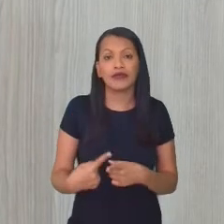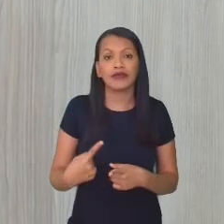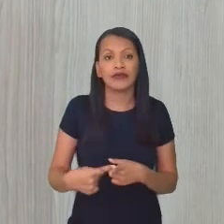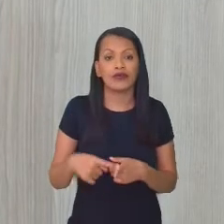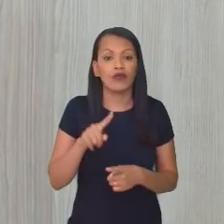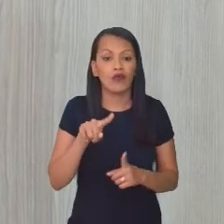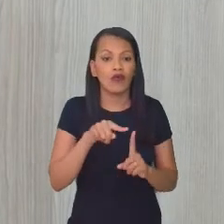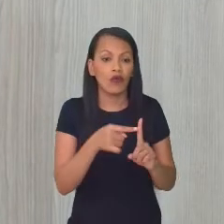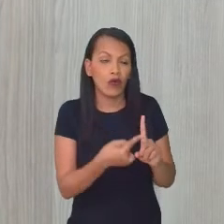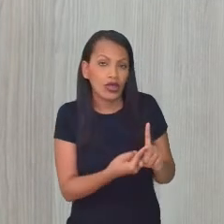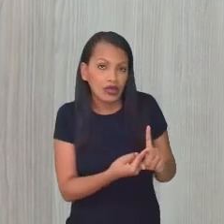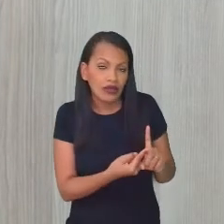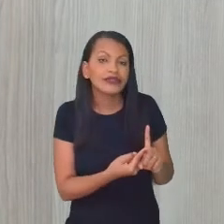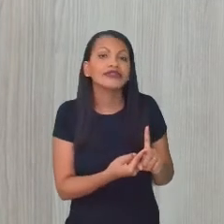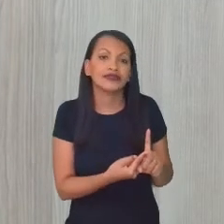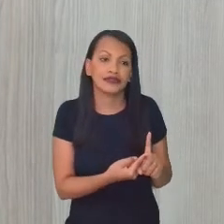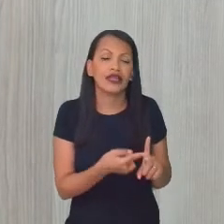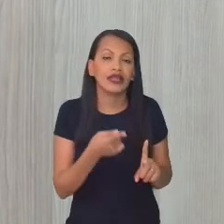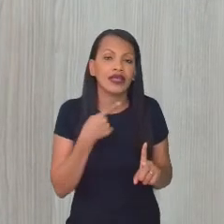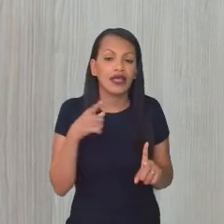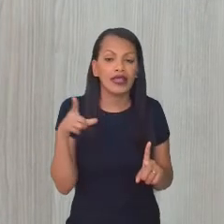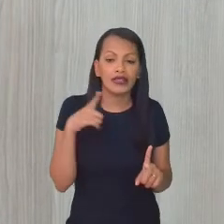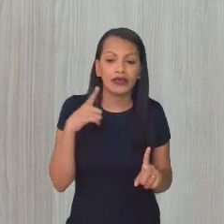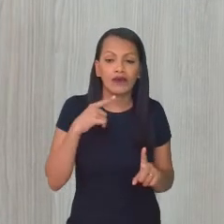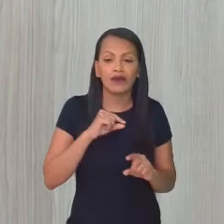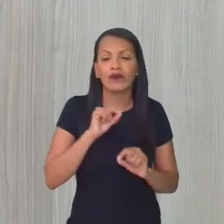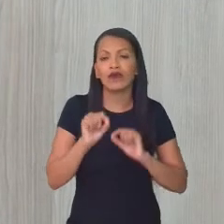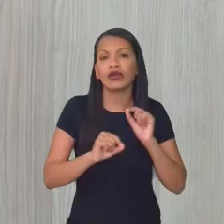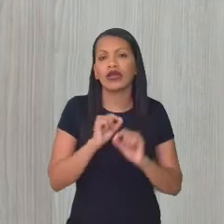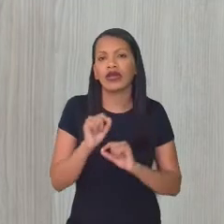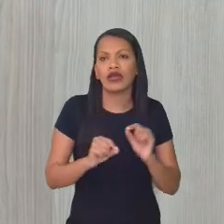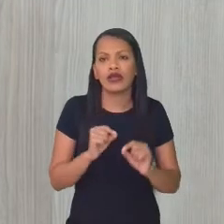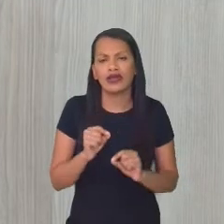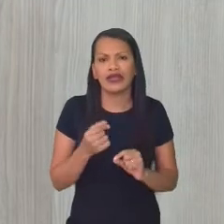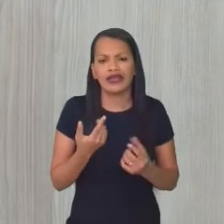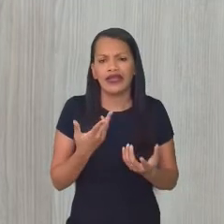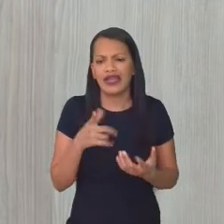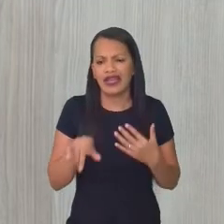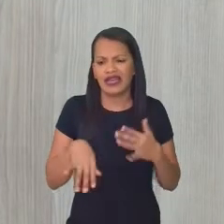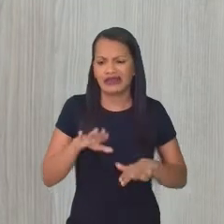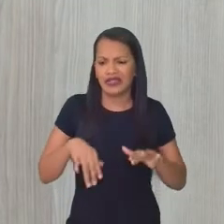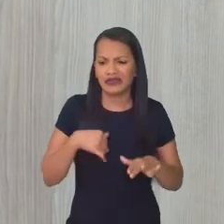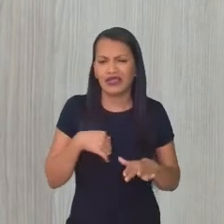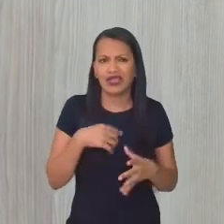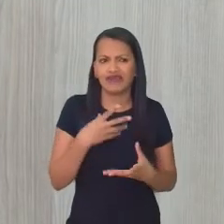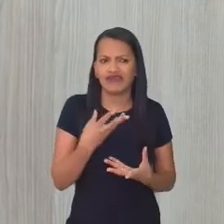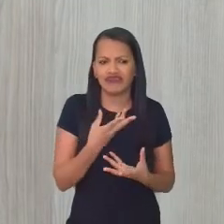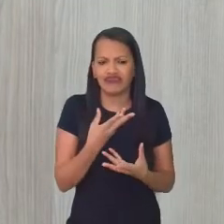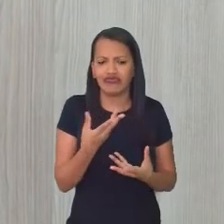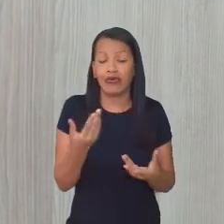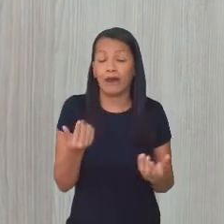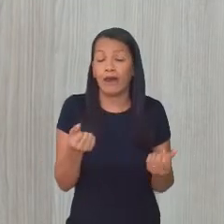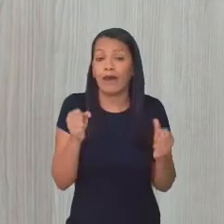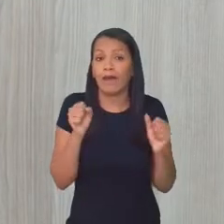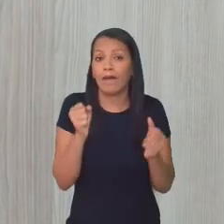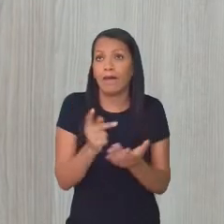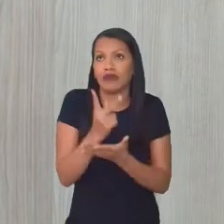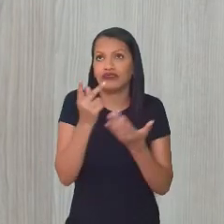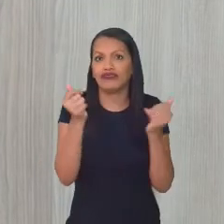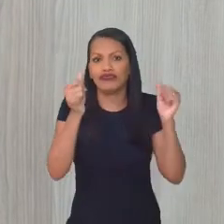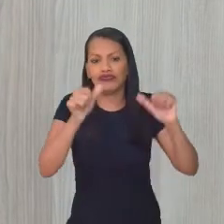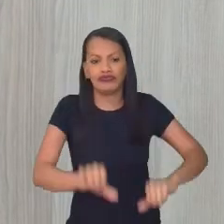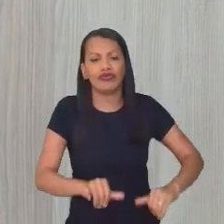uma gravidez indesejada, ela traz todo vamos dizer assim, um desconforto, um desequilíbrio para aquela família, para aquele casal,